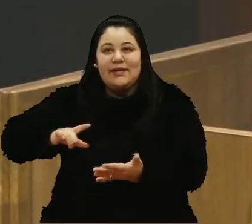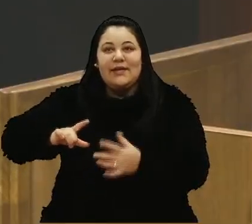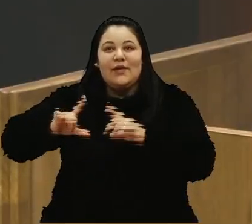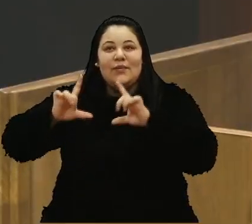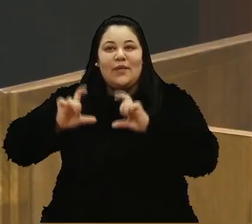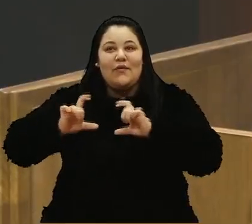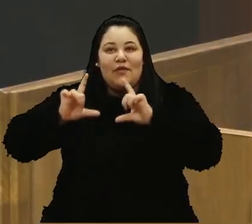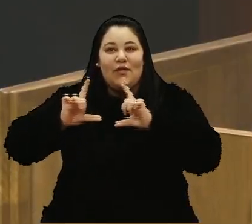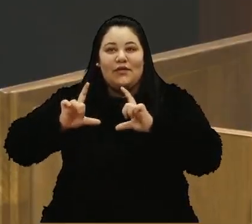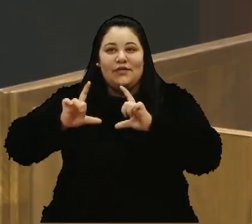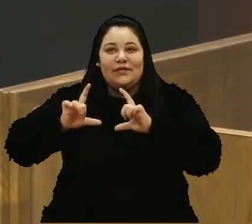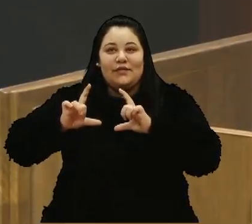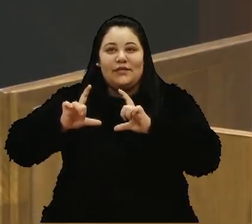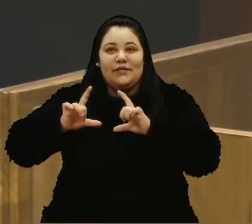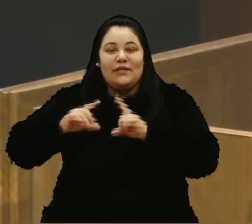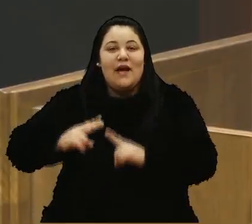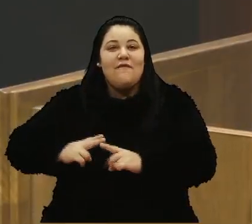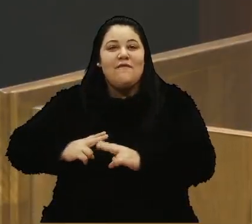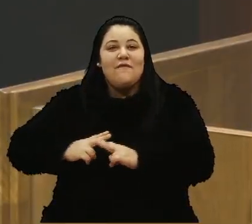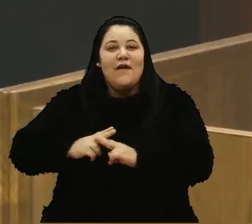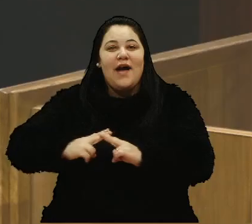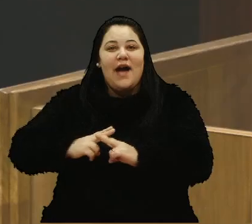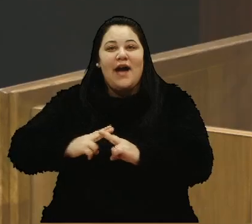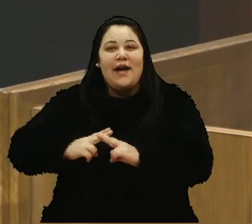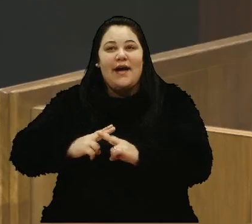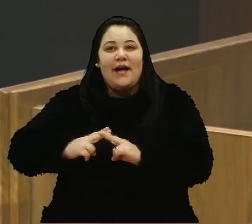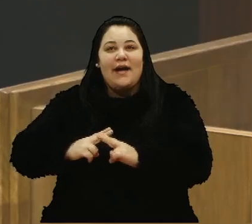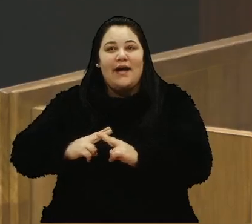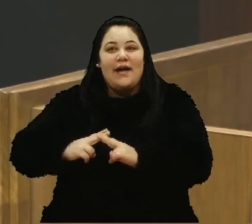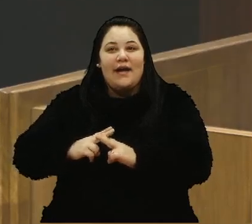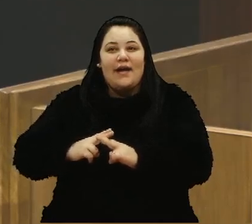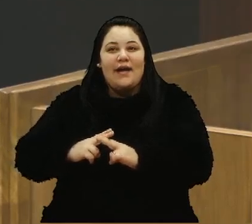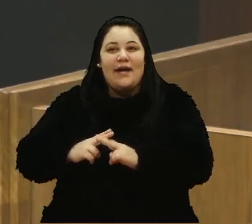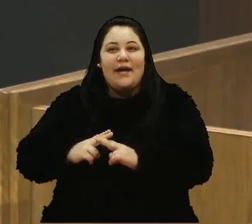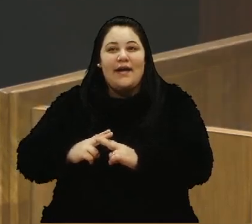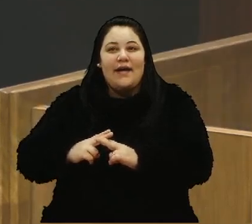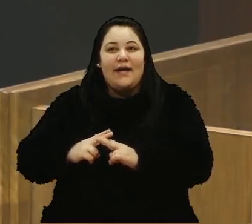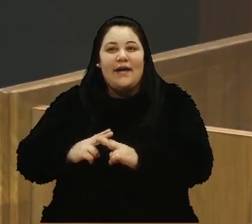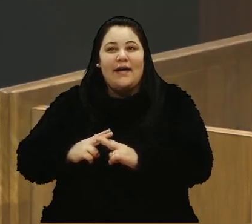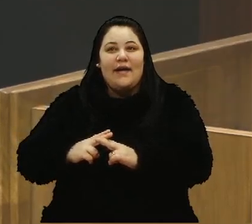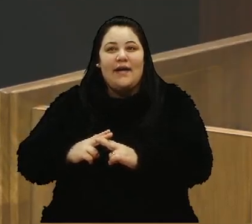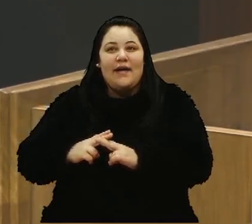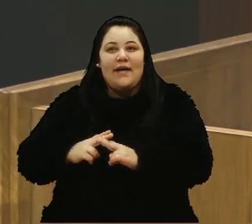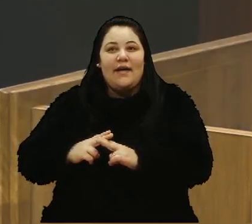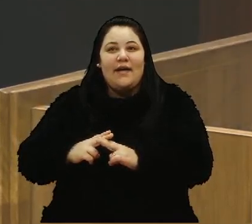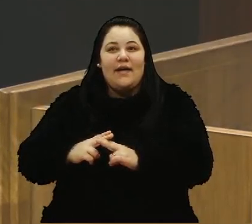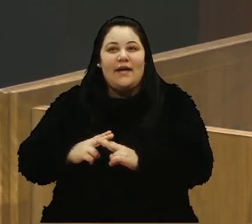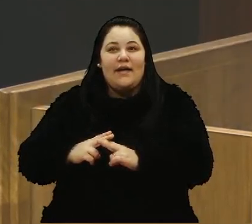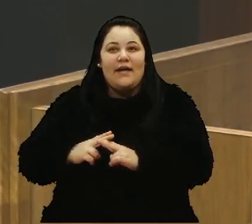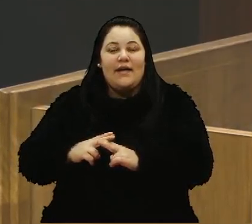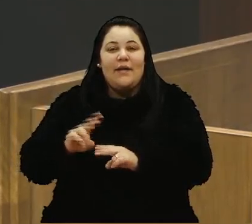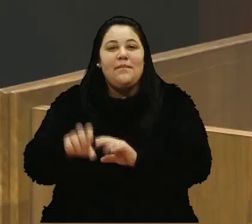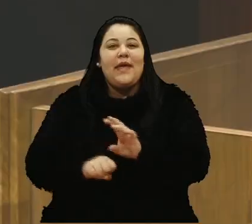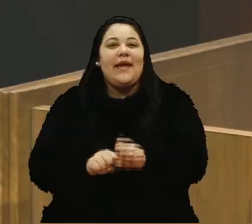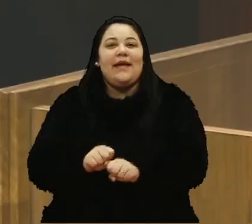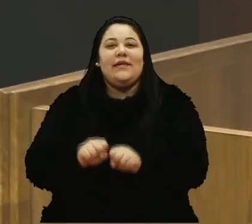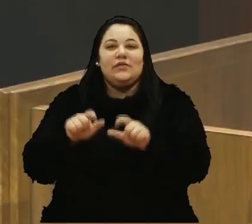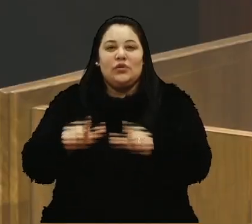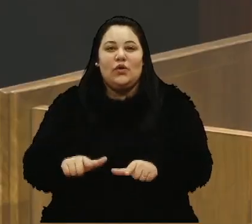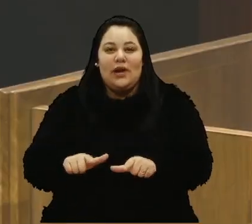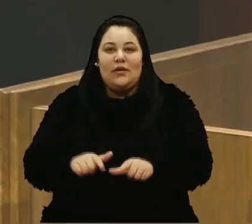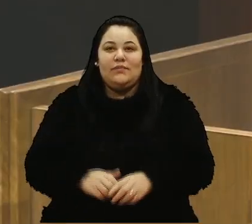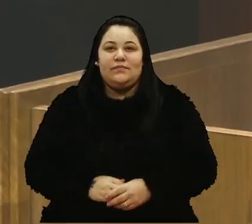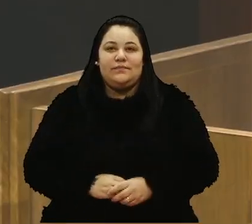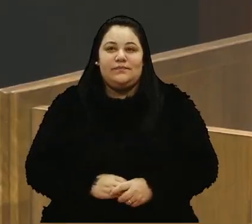foto das facas recolhidas nas estações. Olha aqui, ó. As facas recolhidas